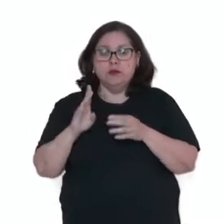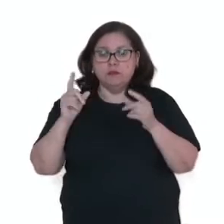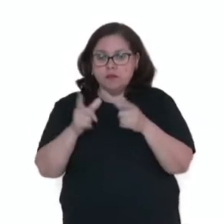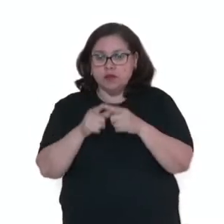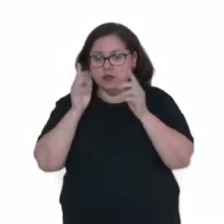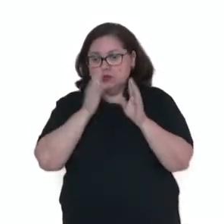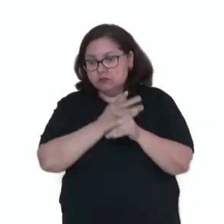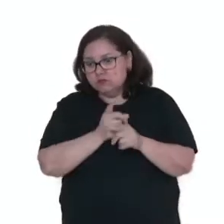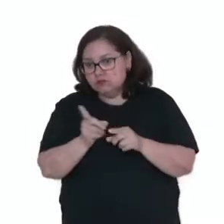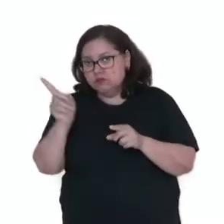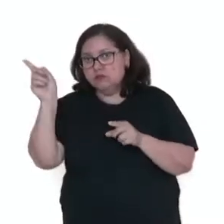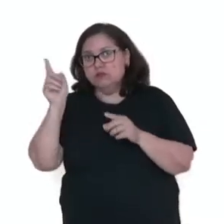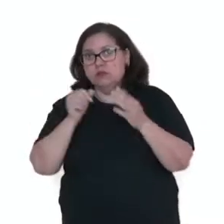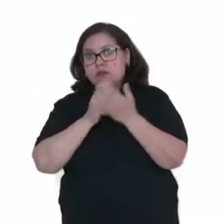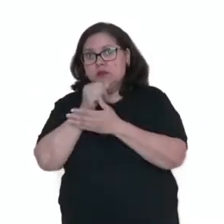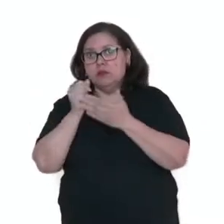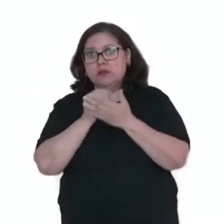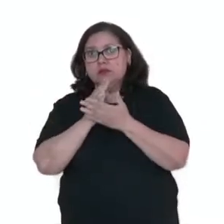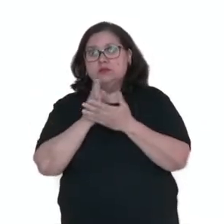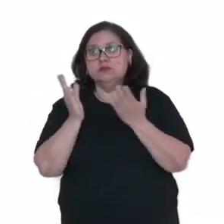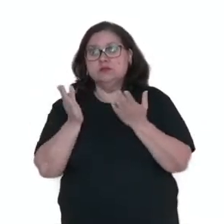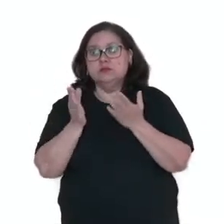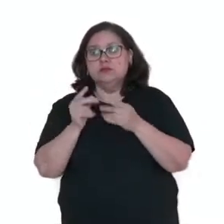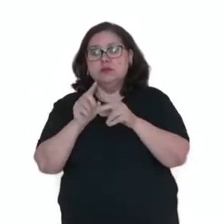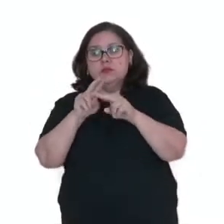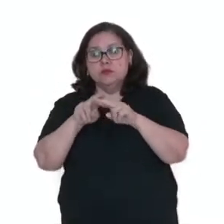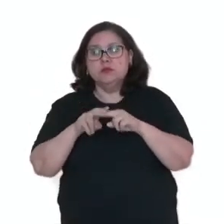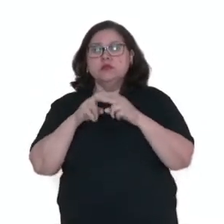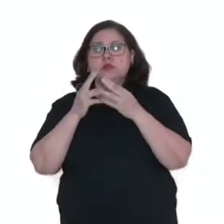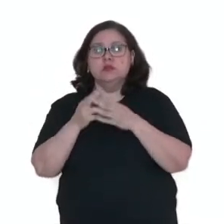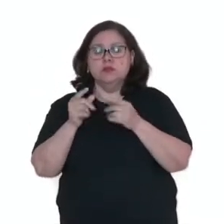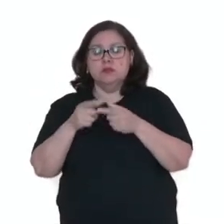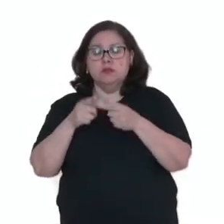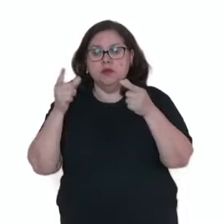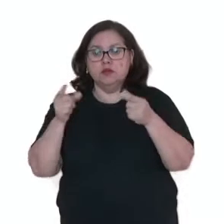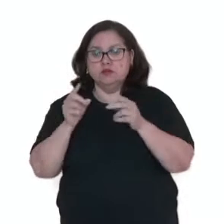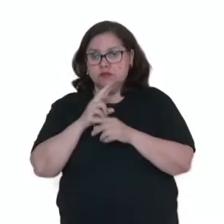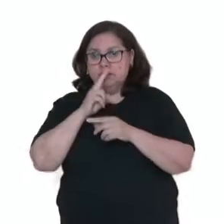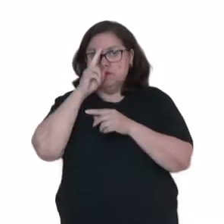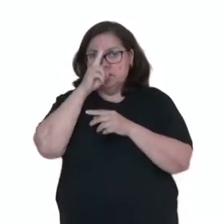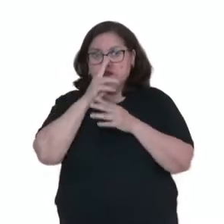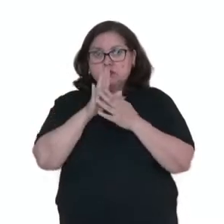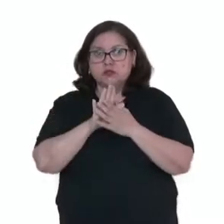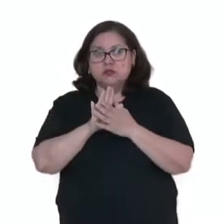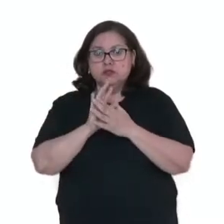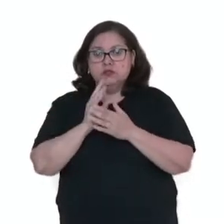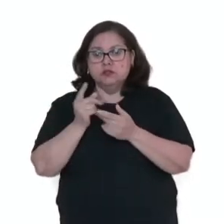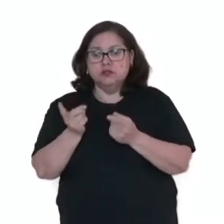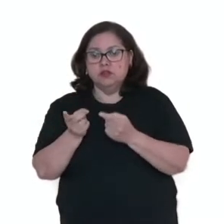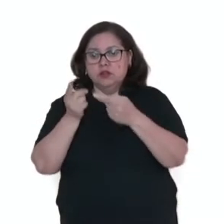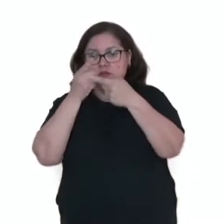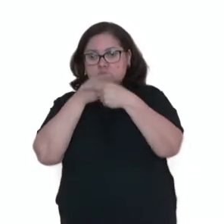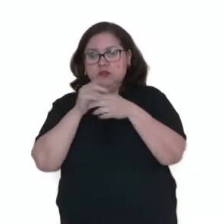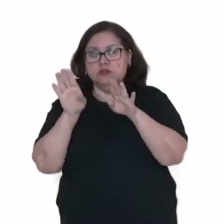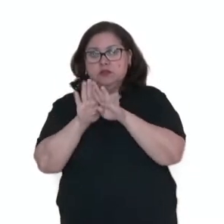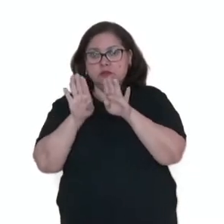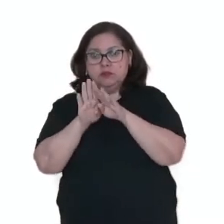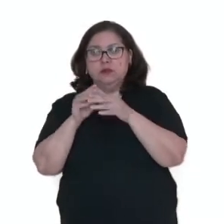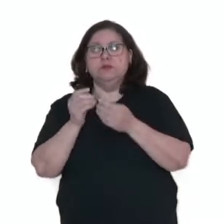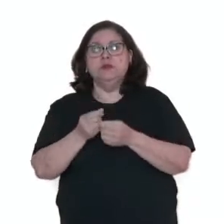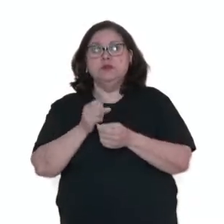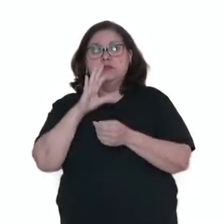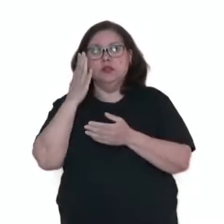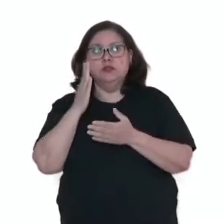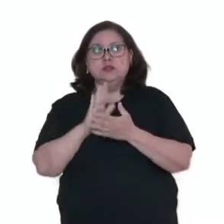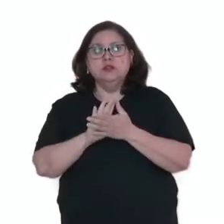maior a dissociação da base. E, portanto, maior a sua força. e a recíproca também é